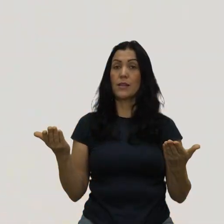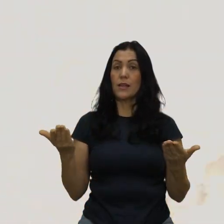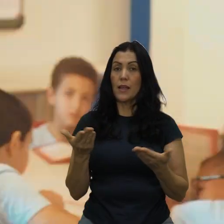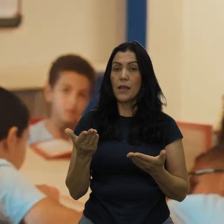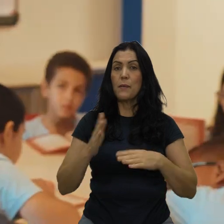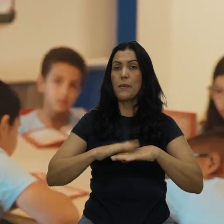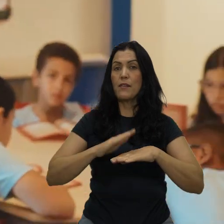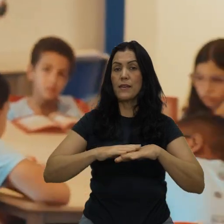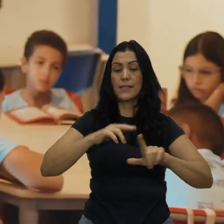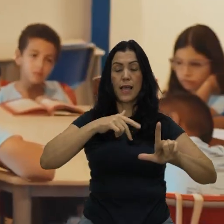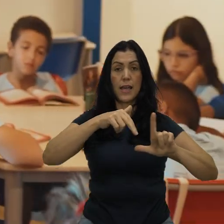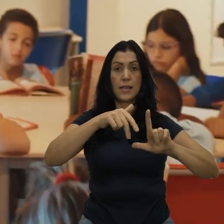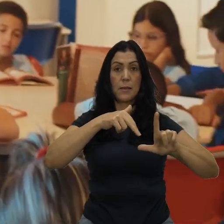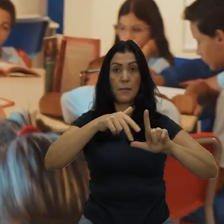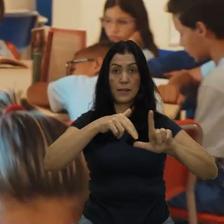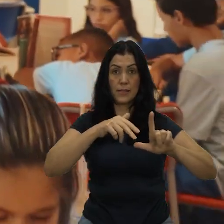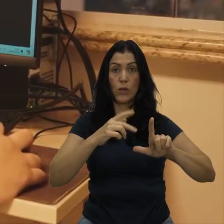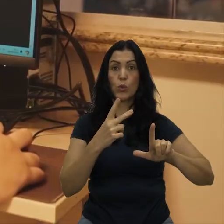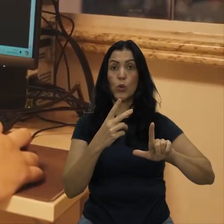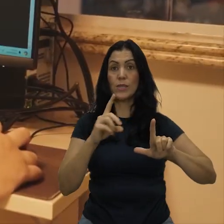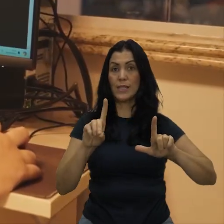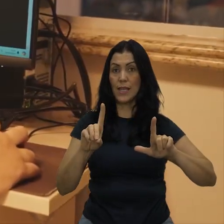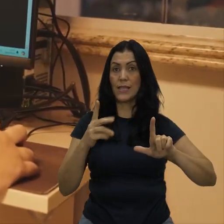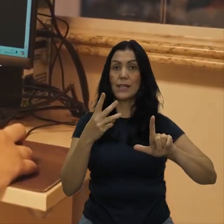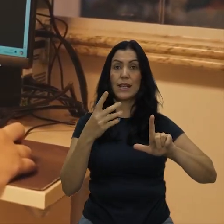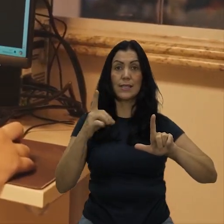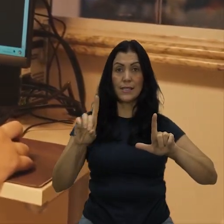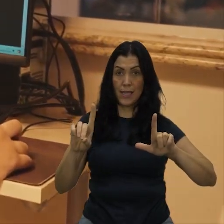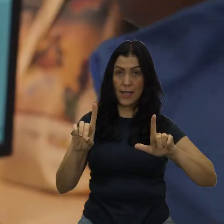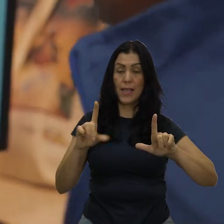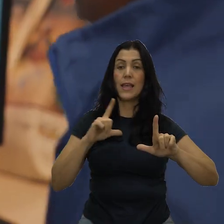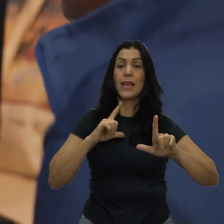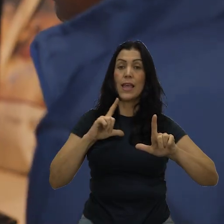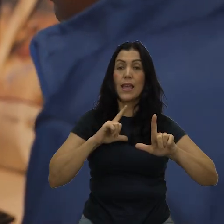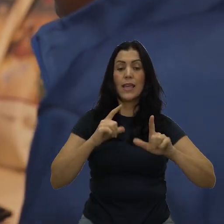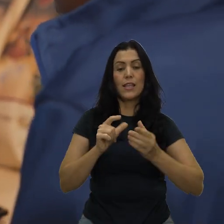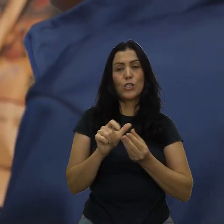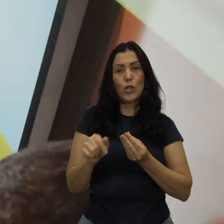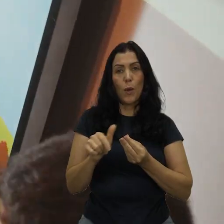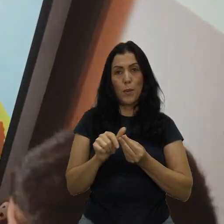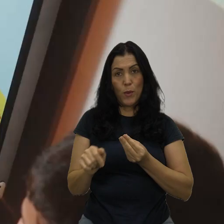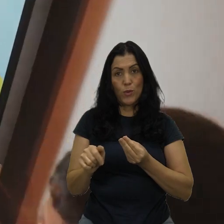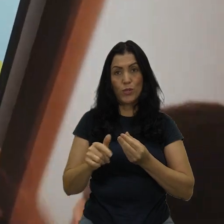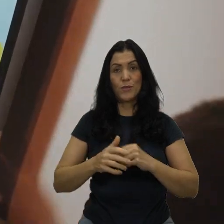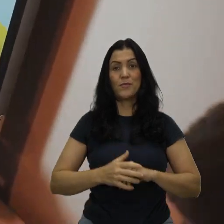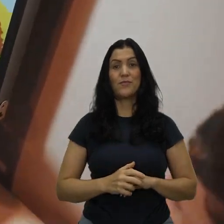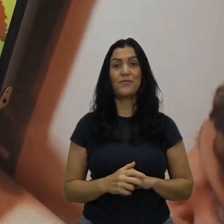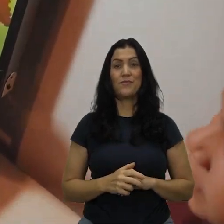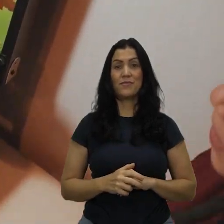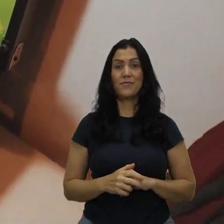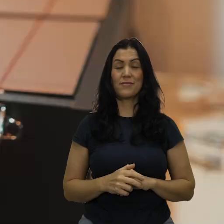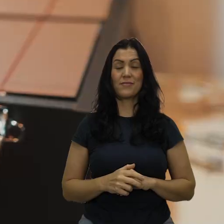para o aprendizado e produção de animações em 2D, 3D e stop motion.